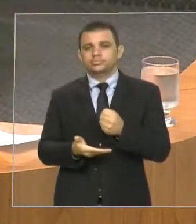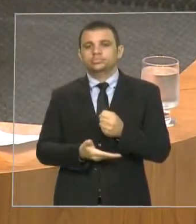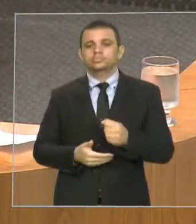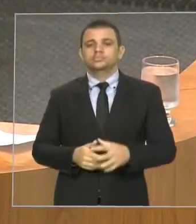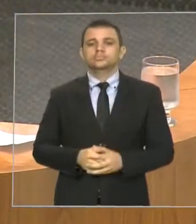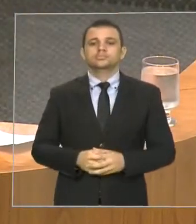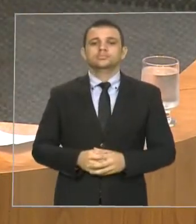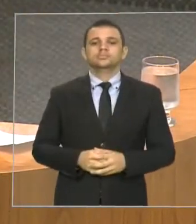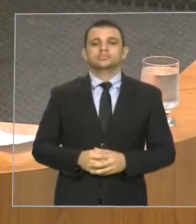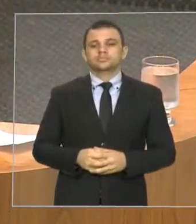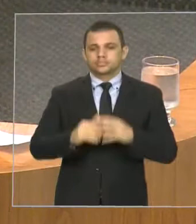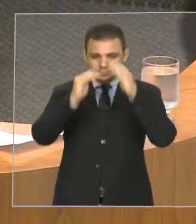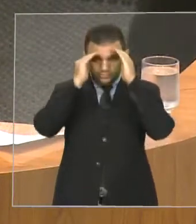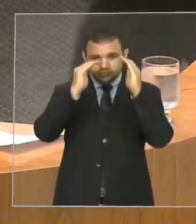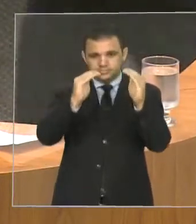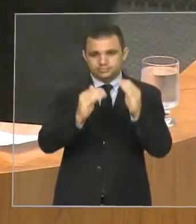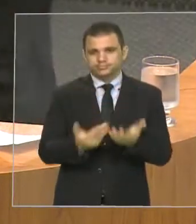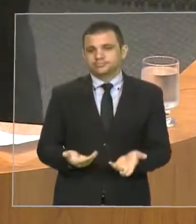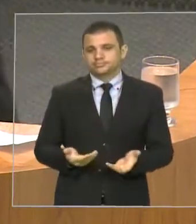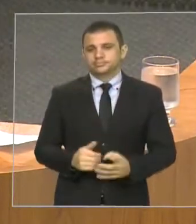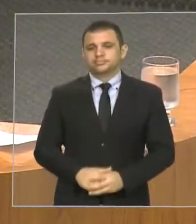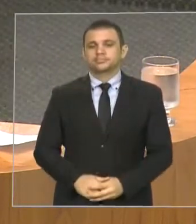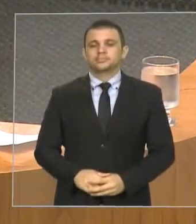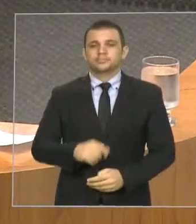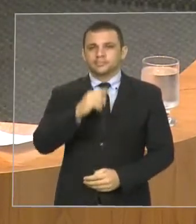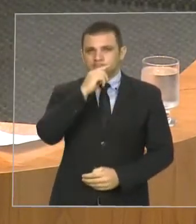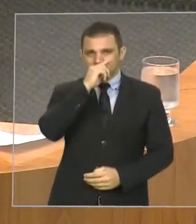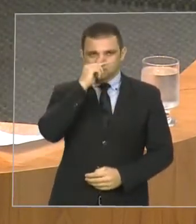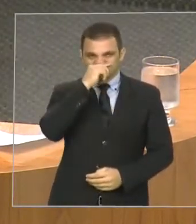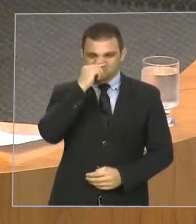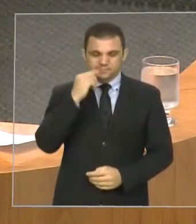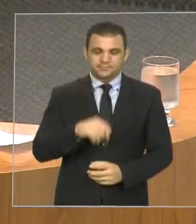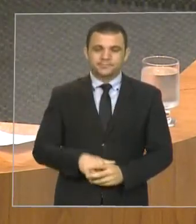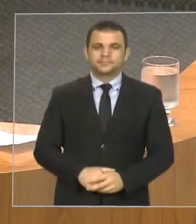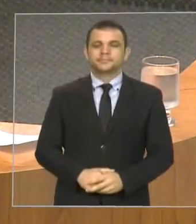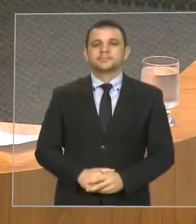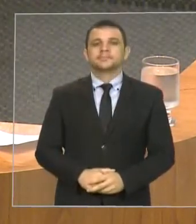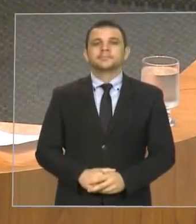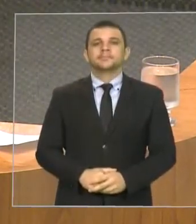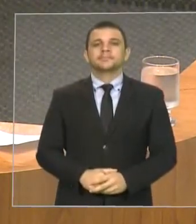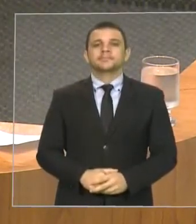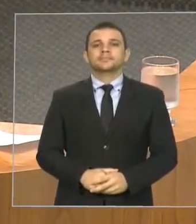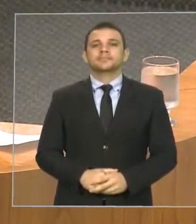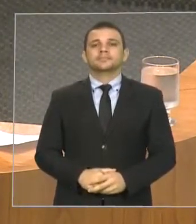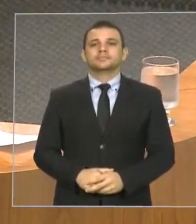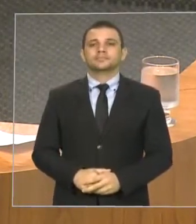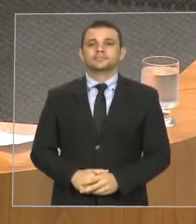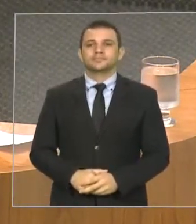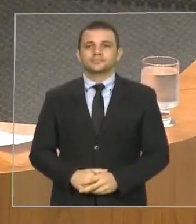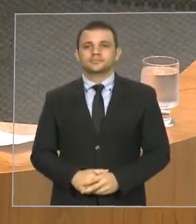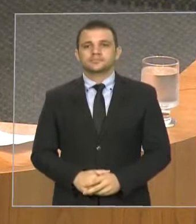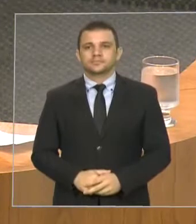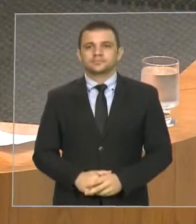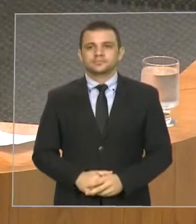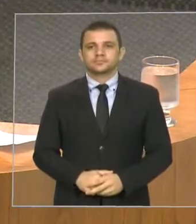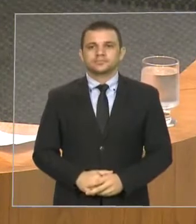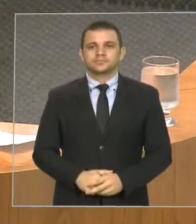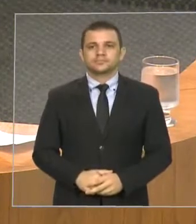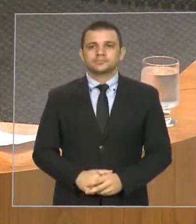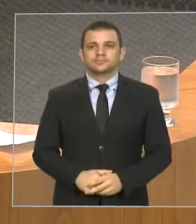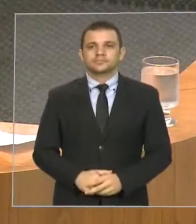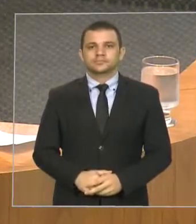que é o respeito. Mas quando se fala de administração pública, vai um pouco além.